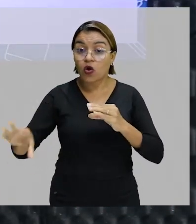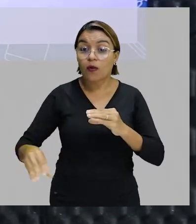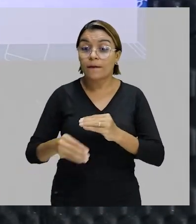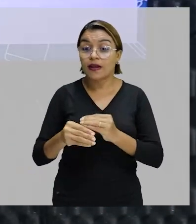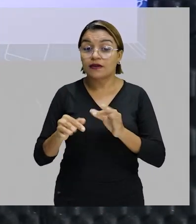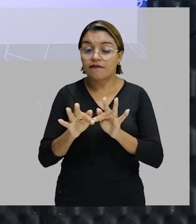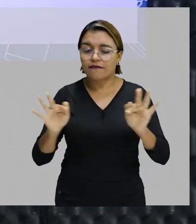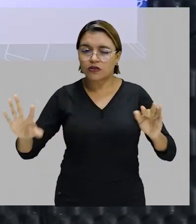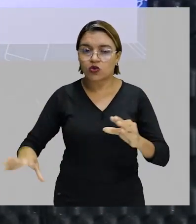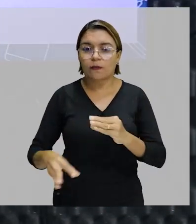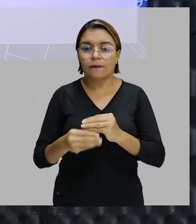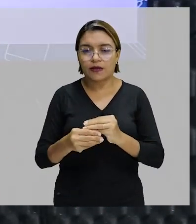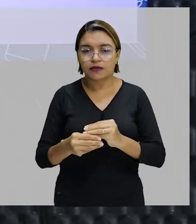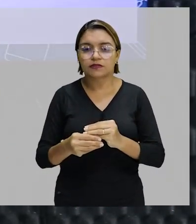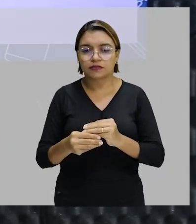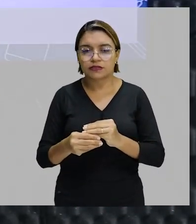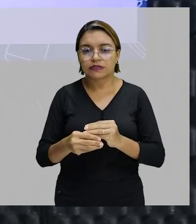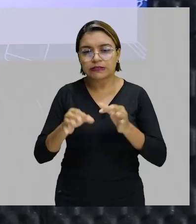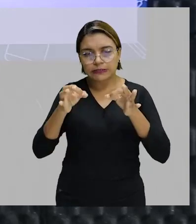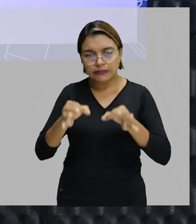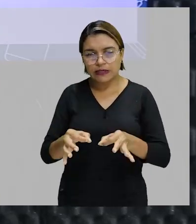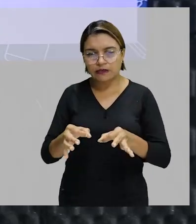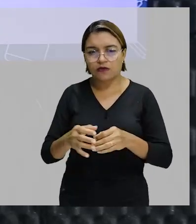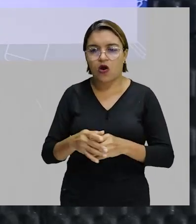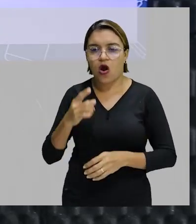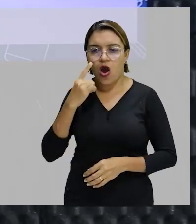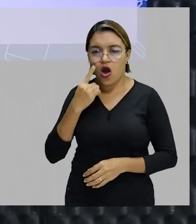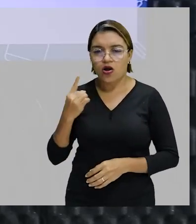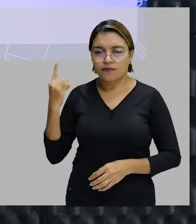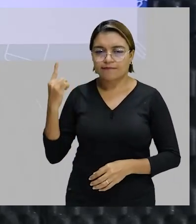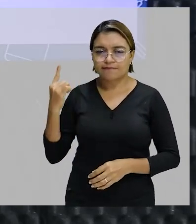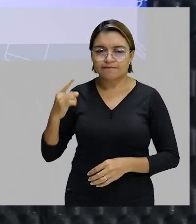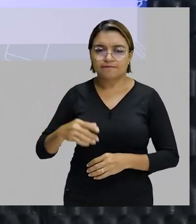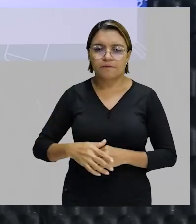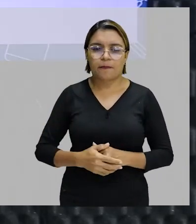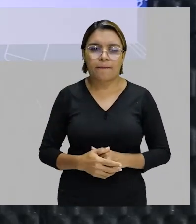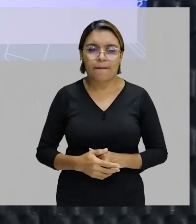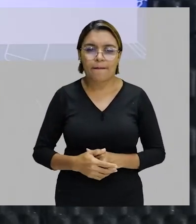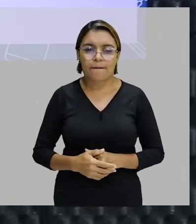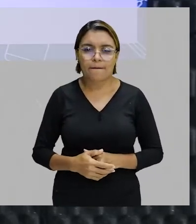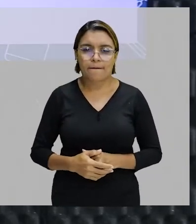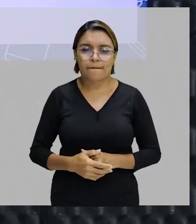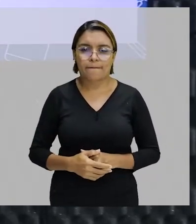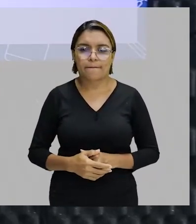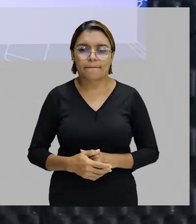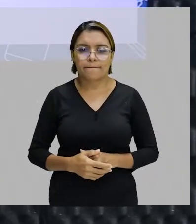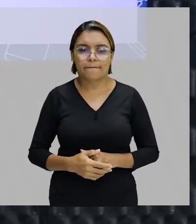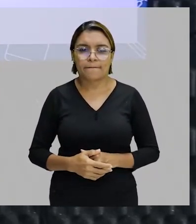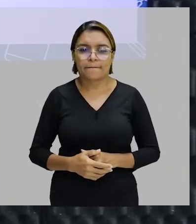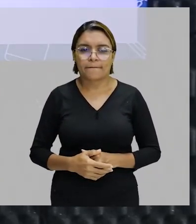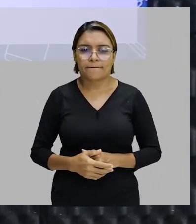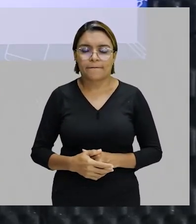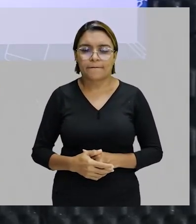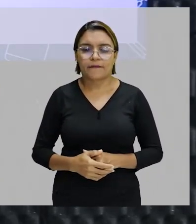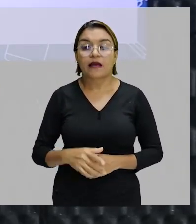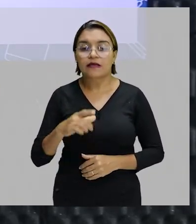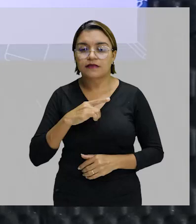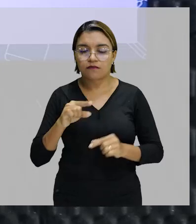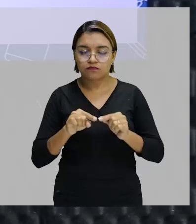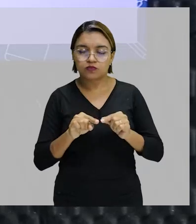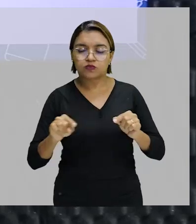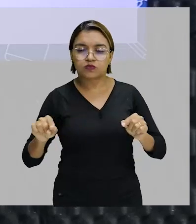frase The incident gave me a better understanding than I, e aí tem um